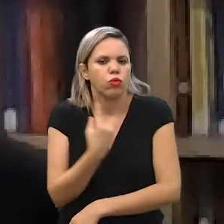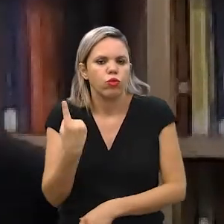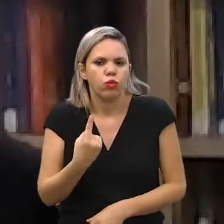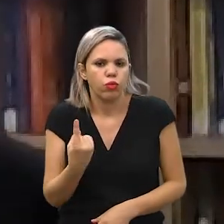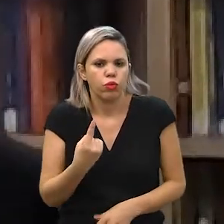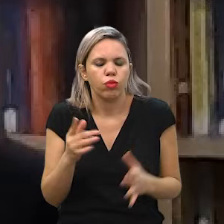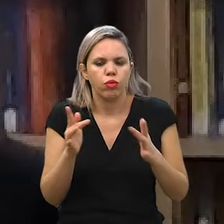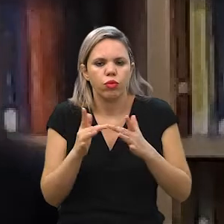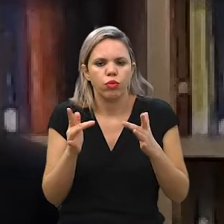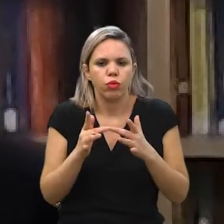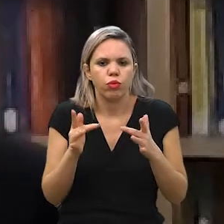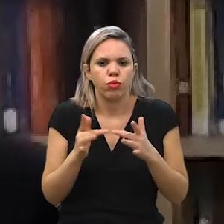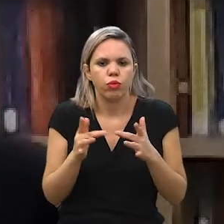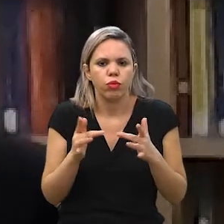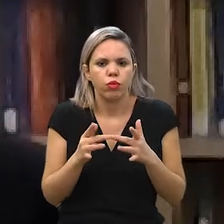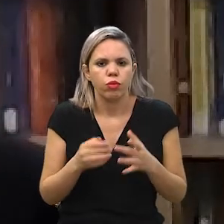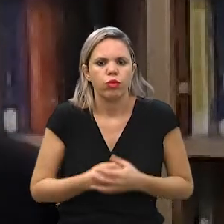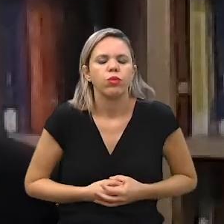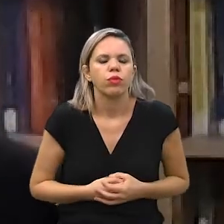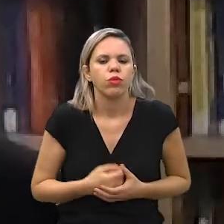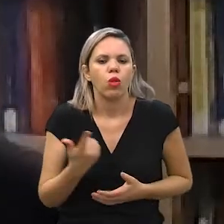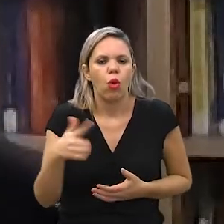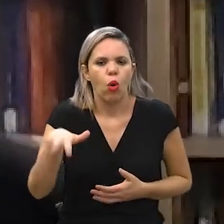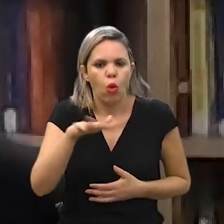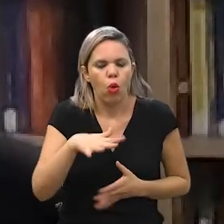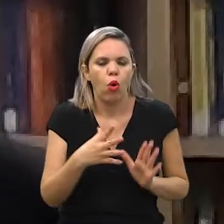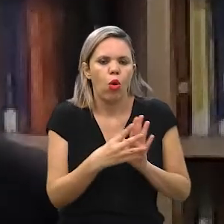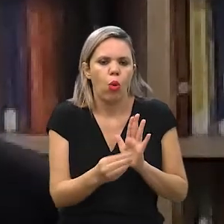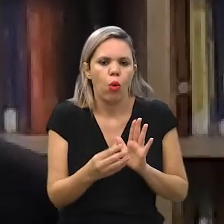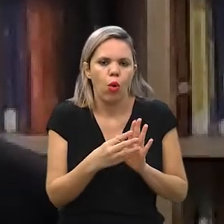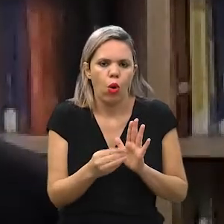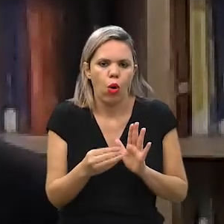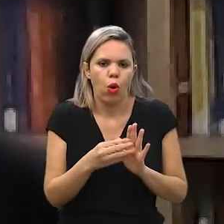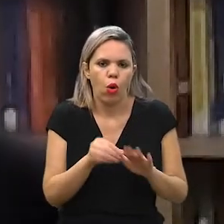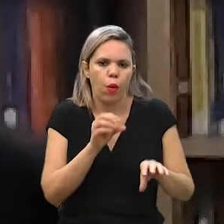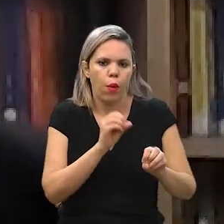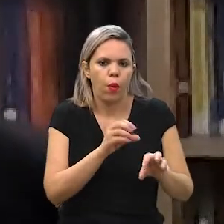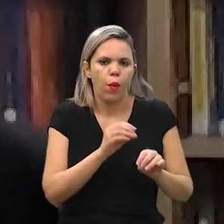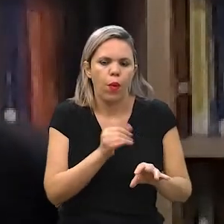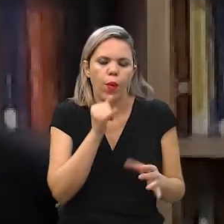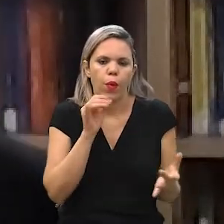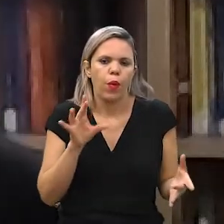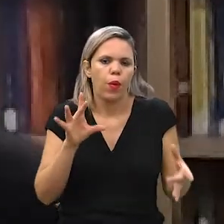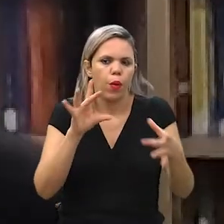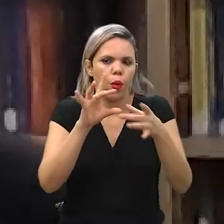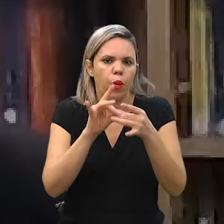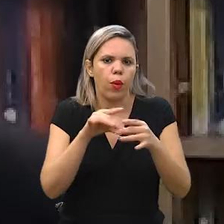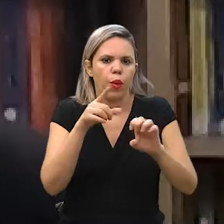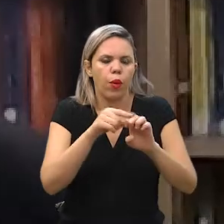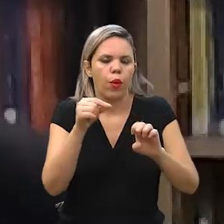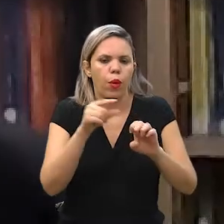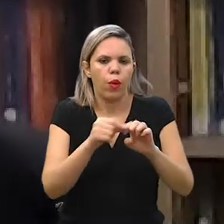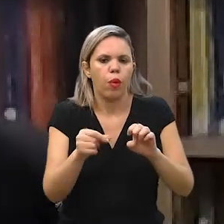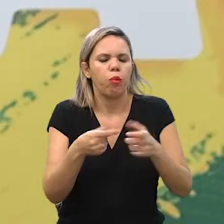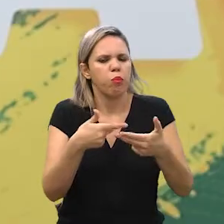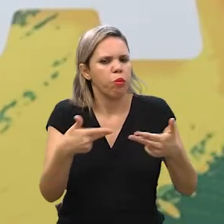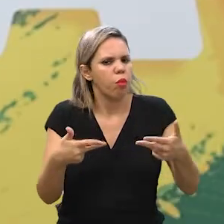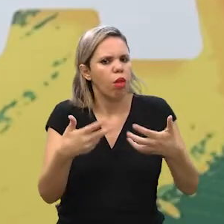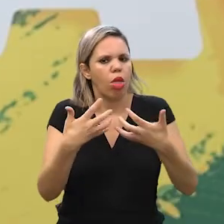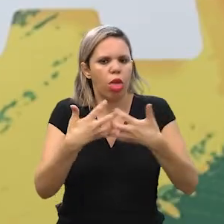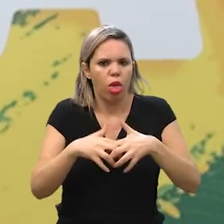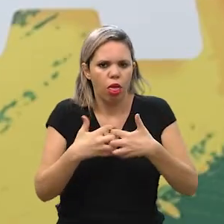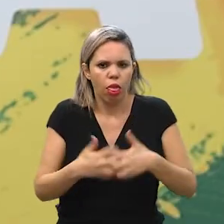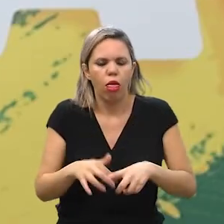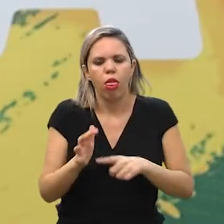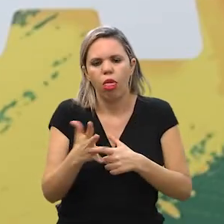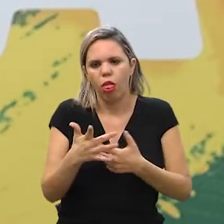um contato com outros modelos de ensino ligado a empreendedorismo, robótica, né,